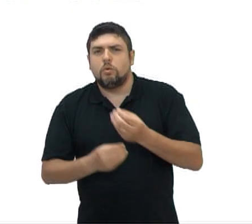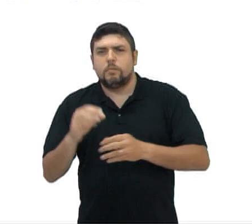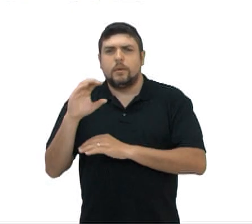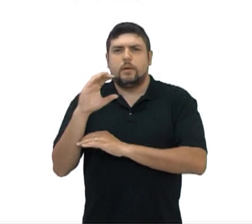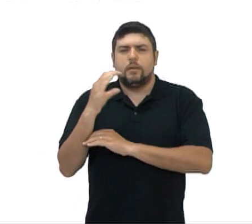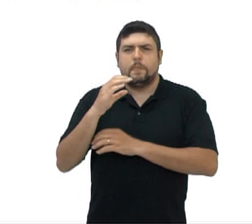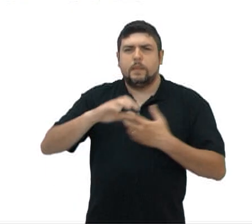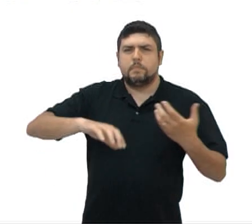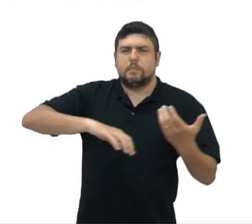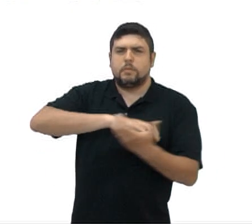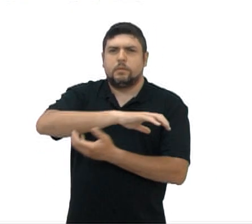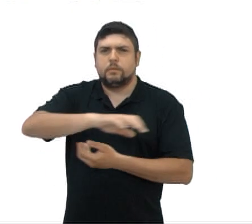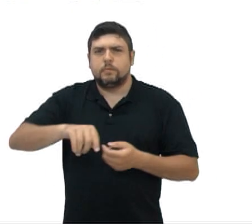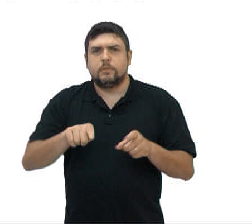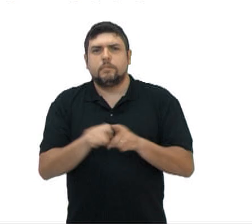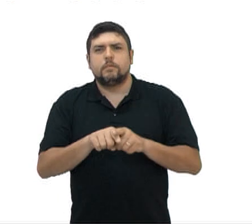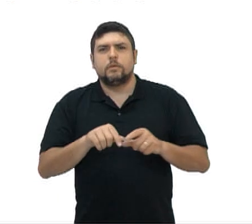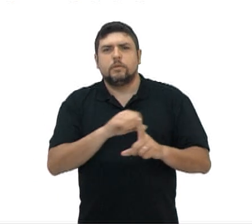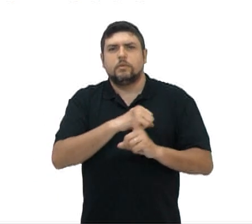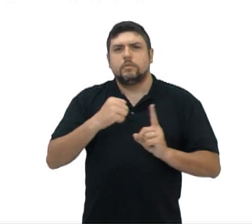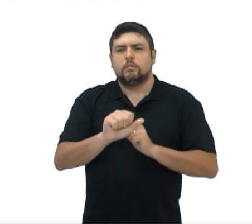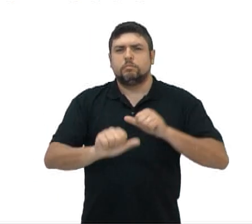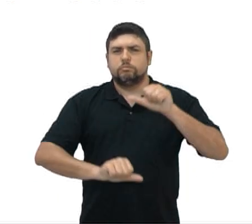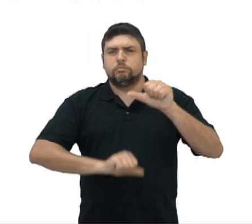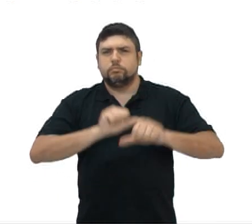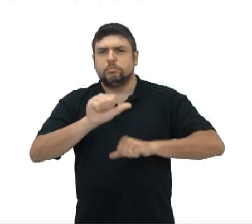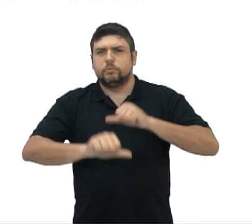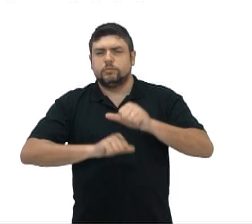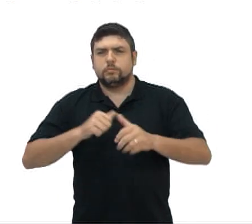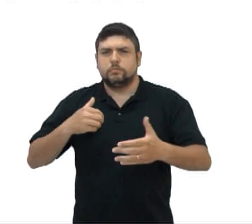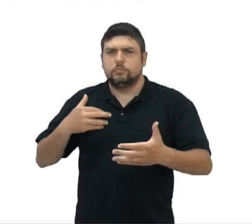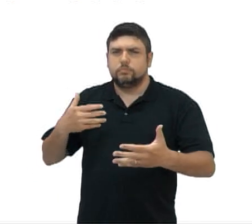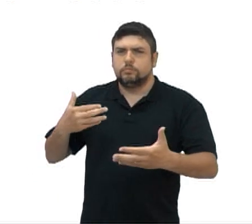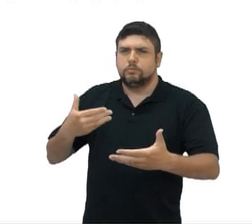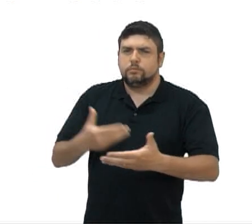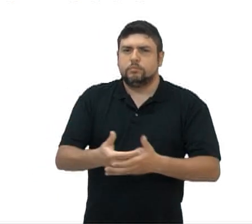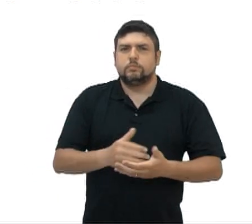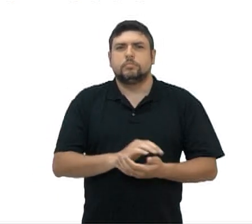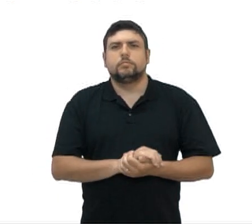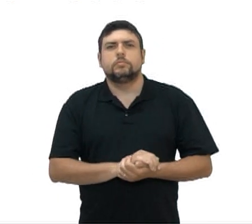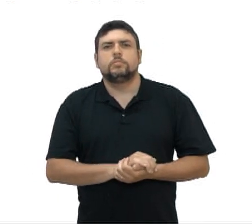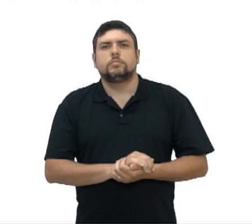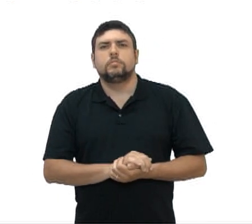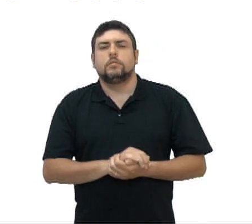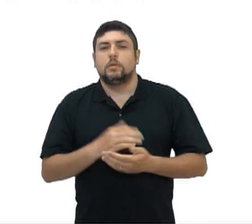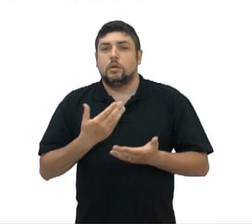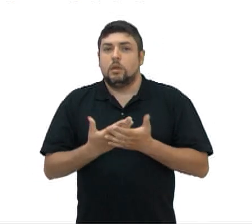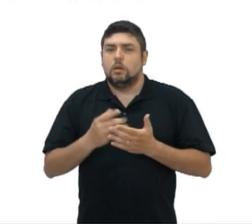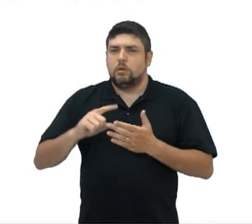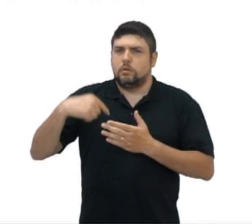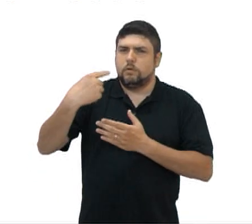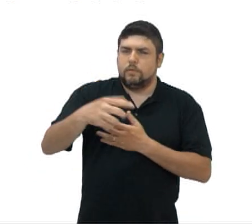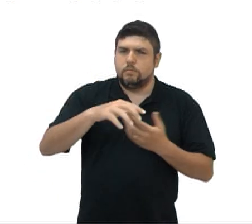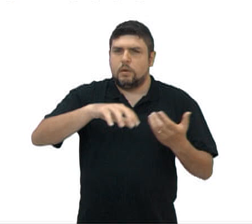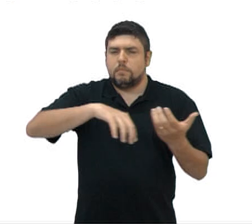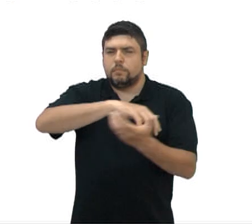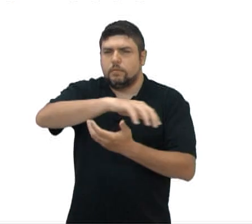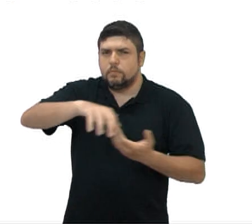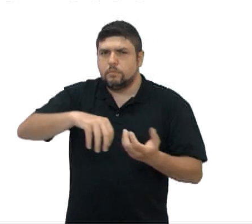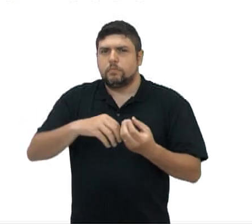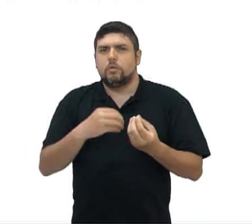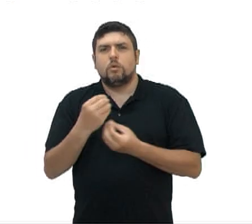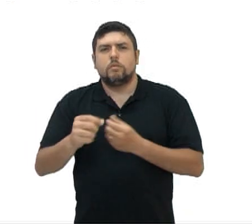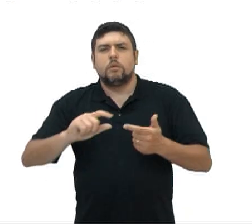nas transformações sociais da época e nos estudos, inclusive da sociologia até hoje? Na próxima aula abordaremos outras revoluções, as revoluções